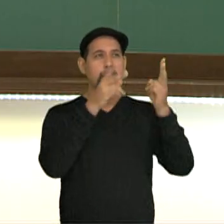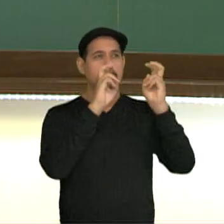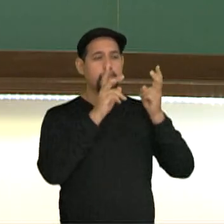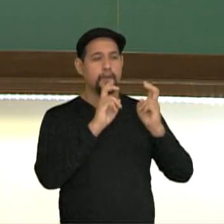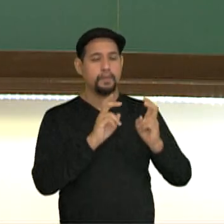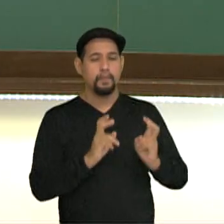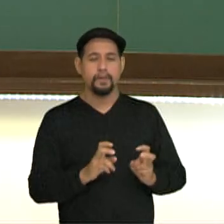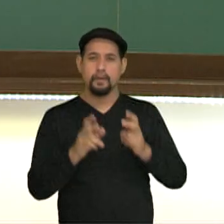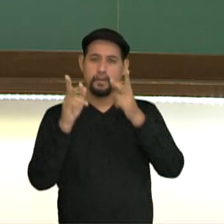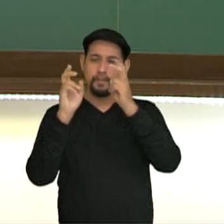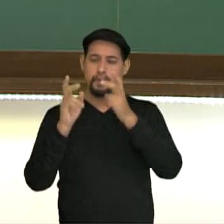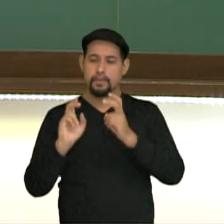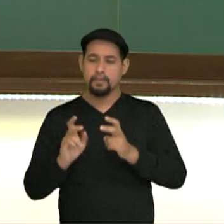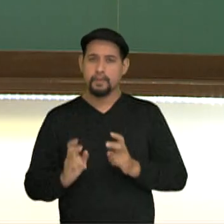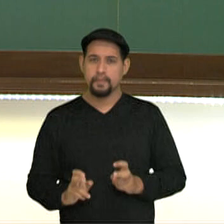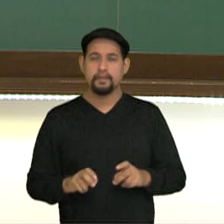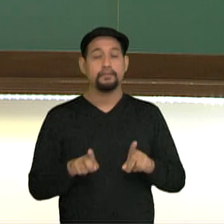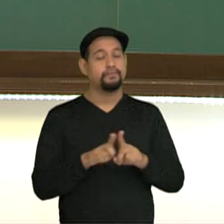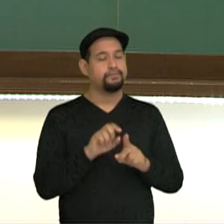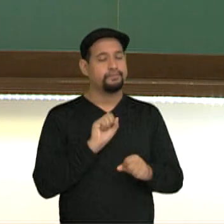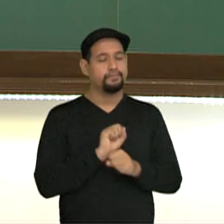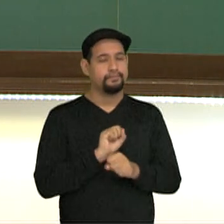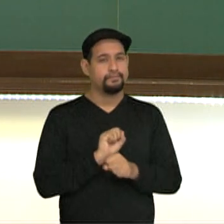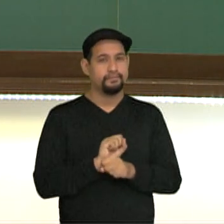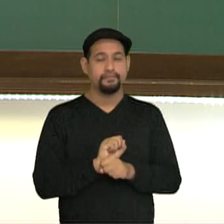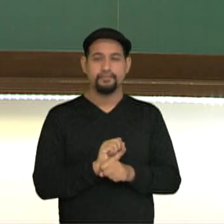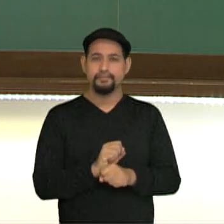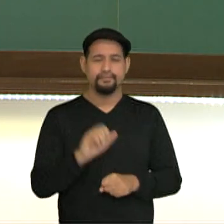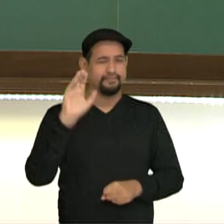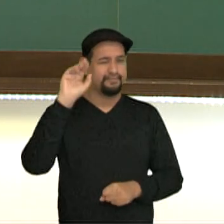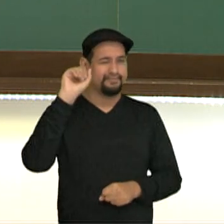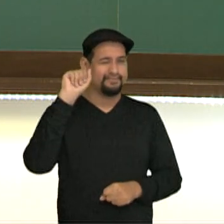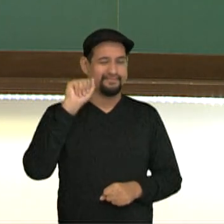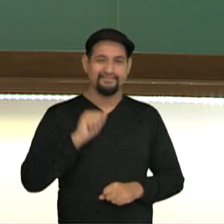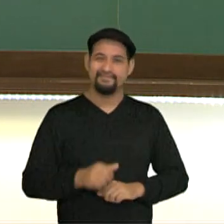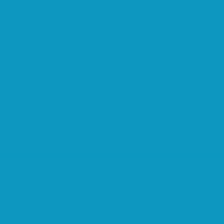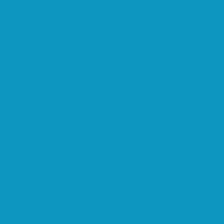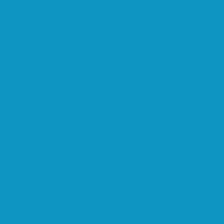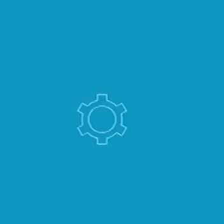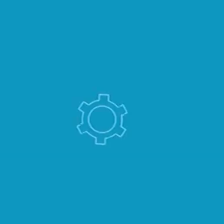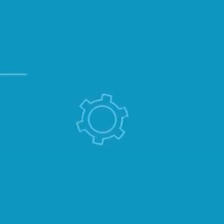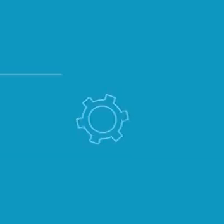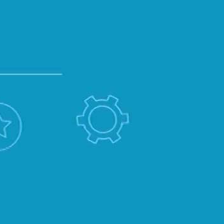essas situações. Ficamos por aqui. See you and bye bye.